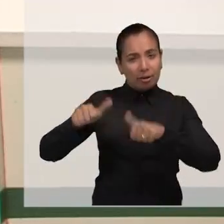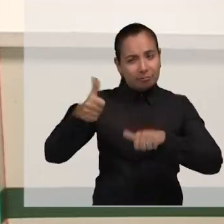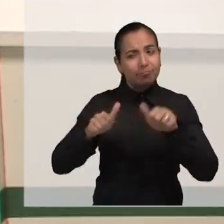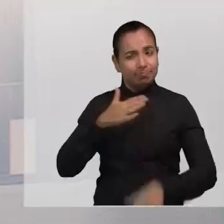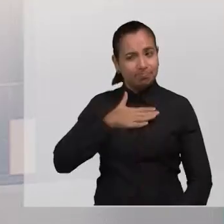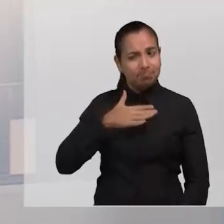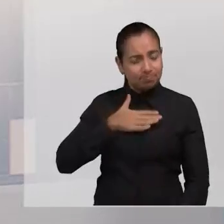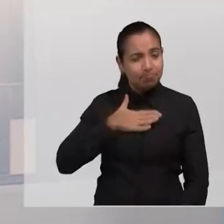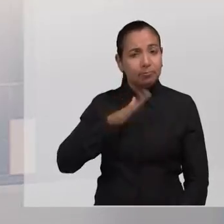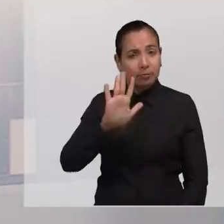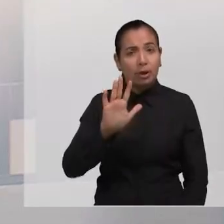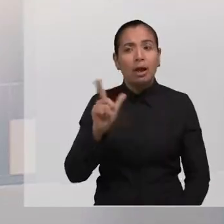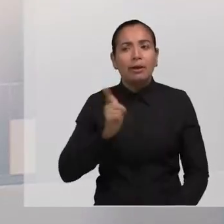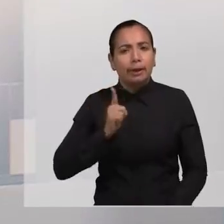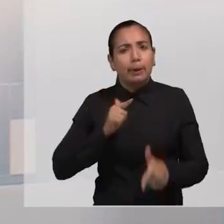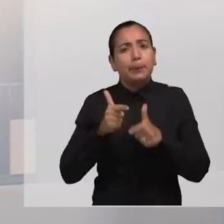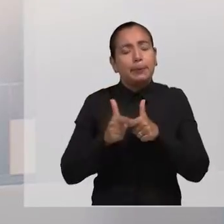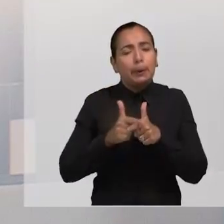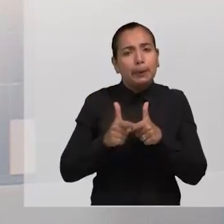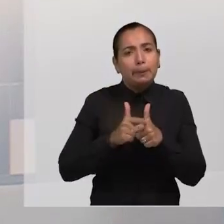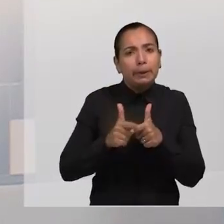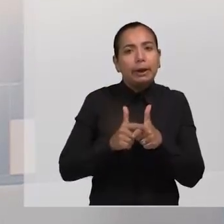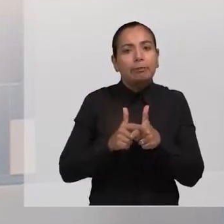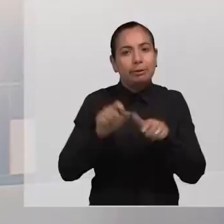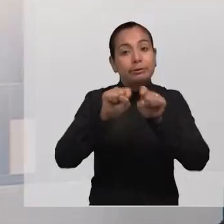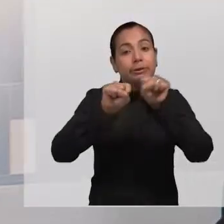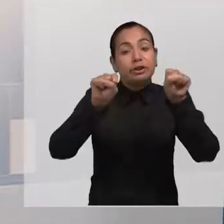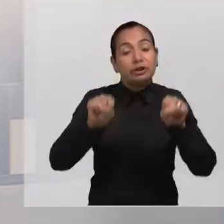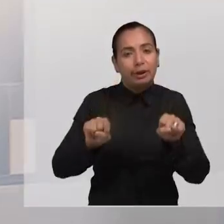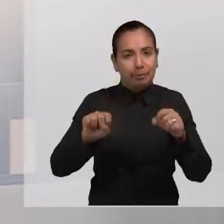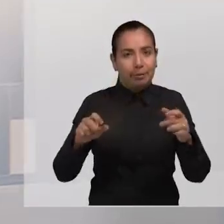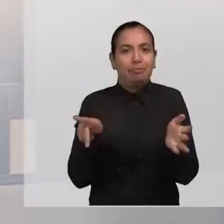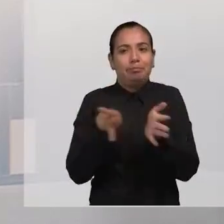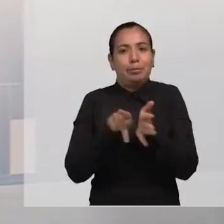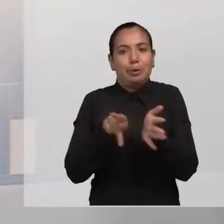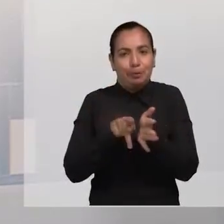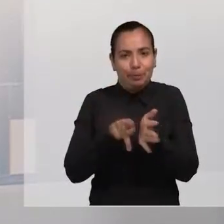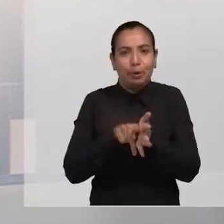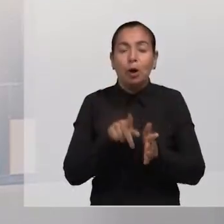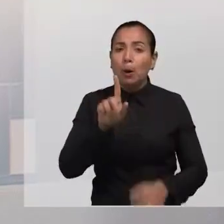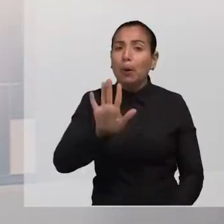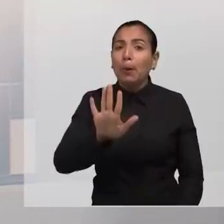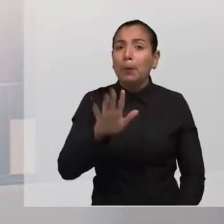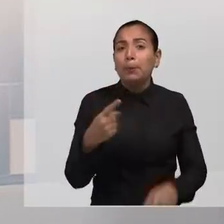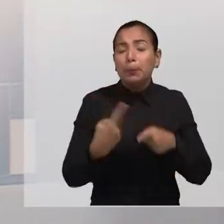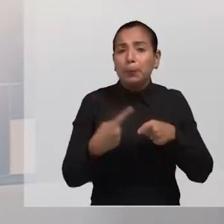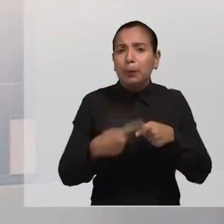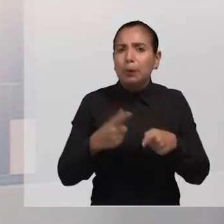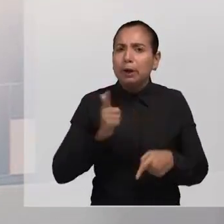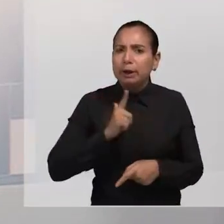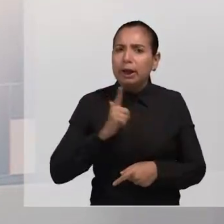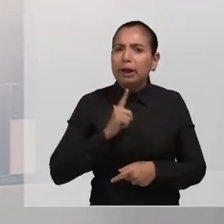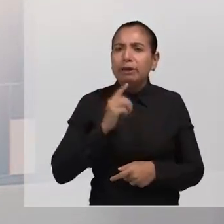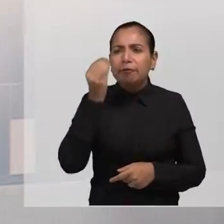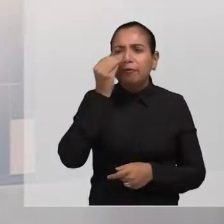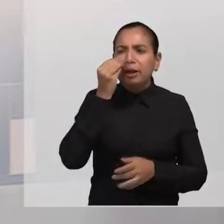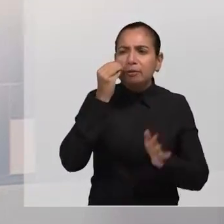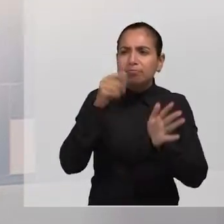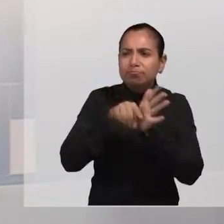problema aí muito sistemático. É bicudo, não se beija? Se você colocar qualquer uma das duas pesquisas, é empate